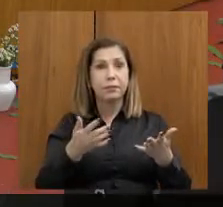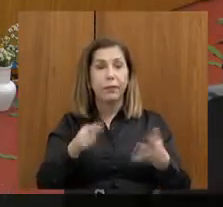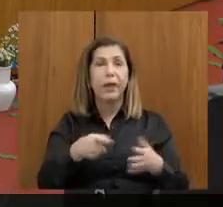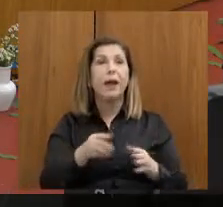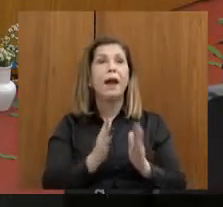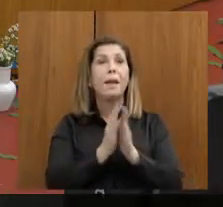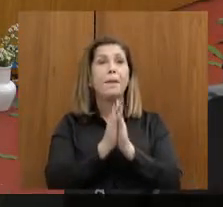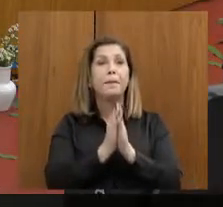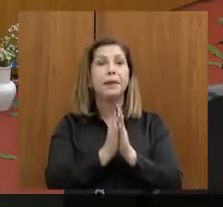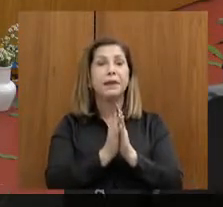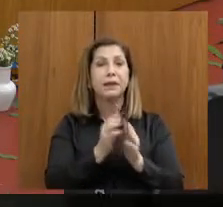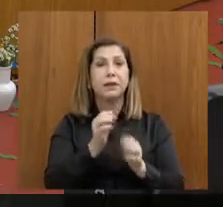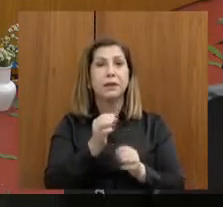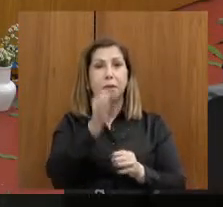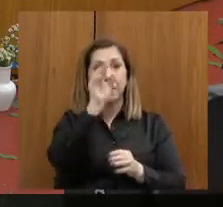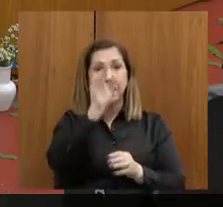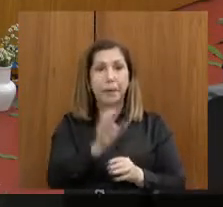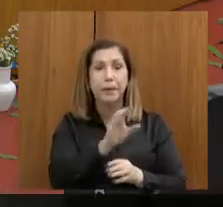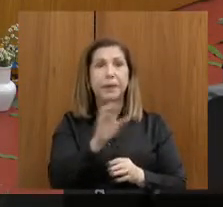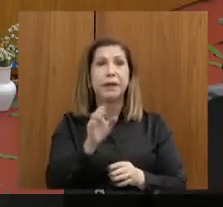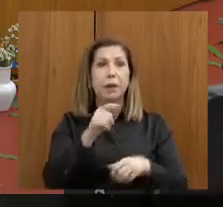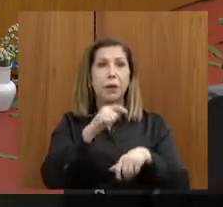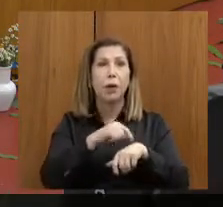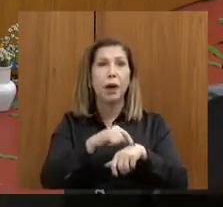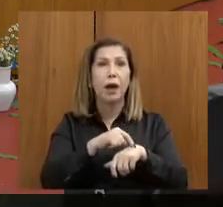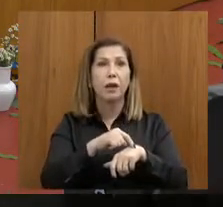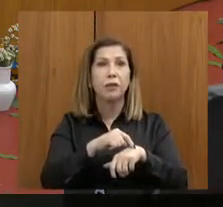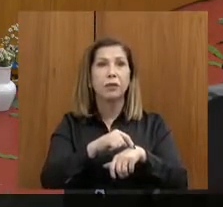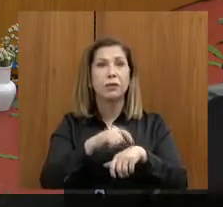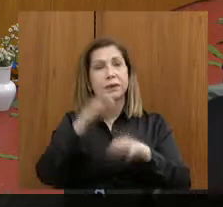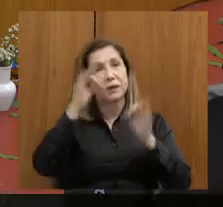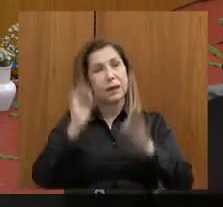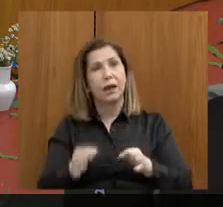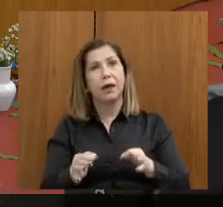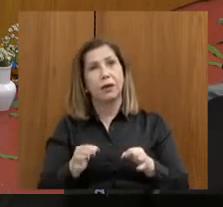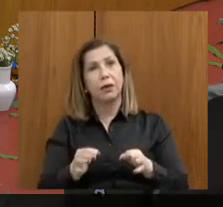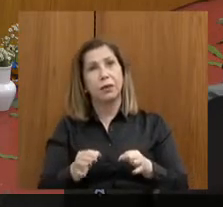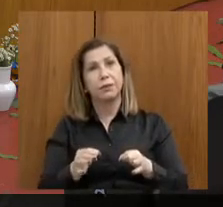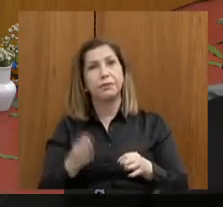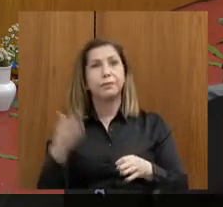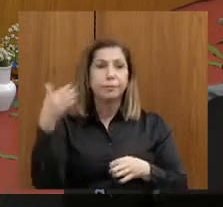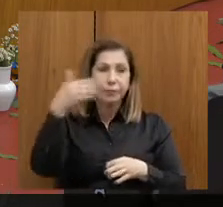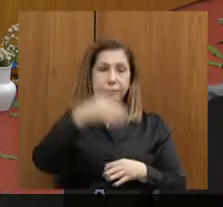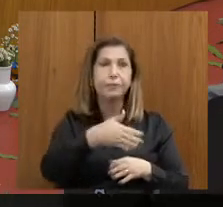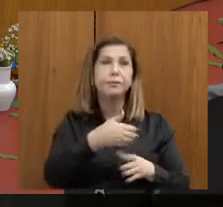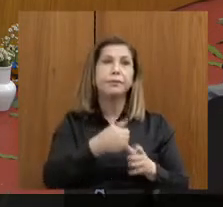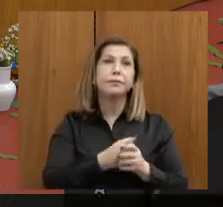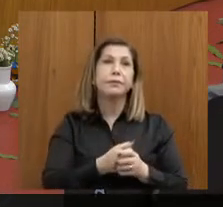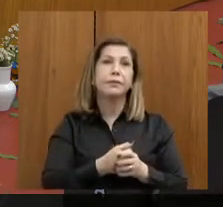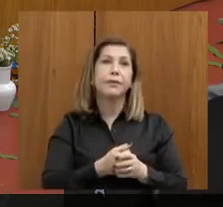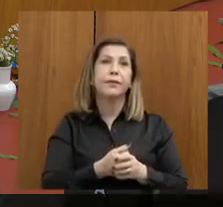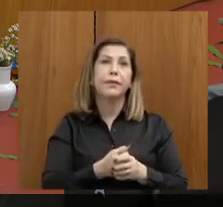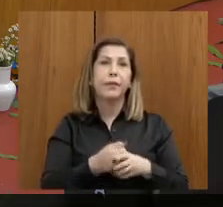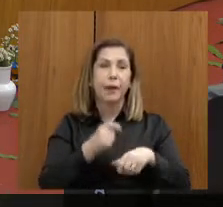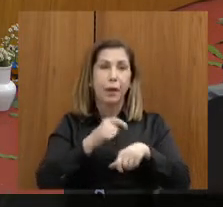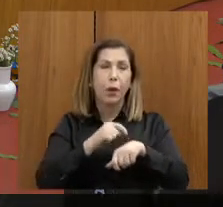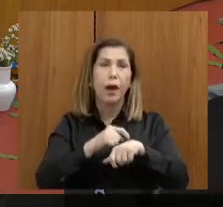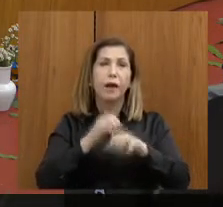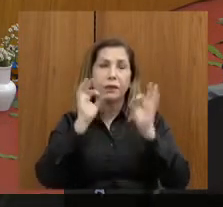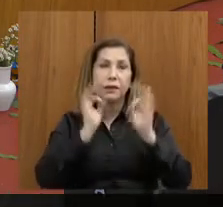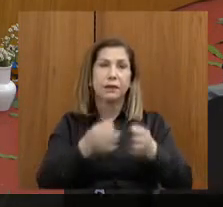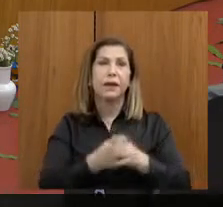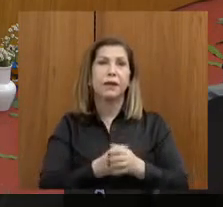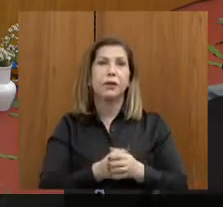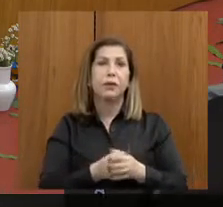uma missa É nesse horário ela tem o horário certo que ela que eles vão lá é realizar a missa